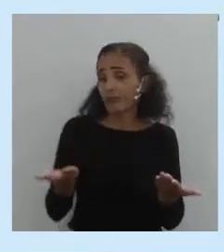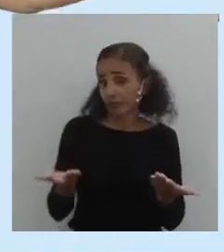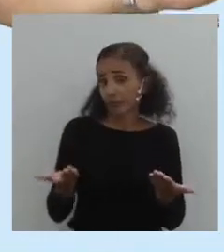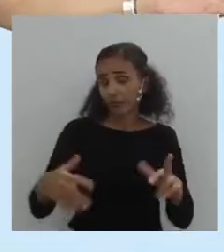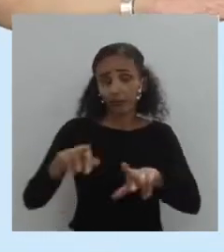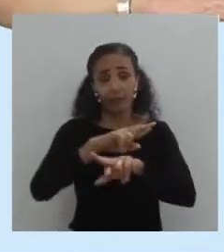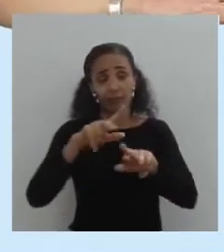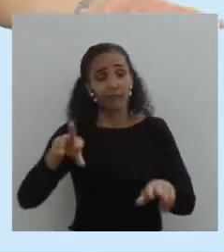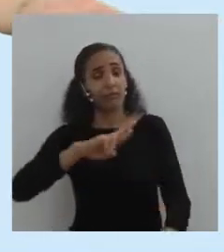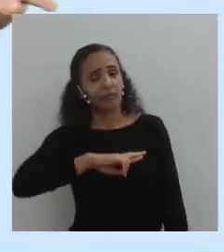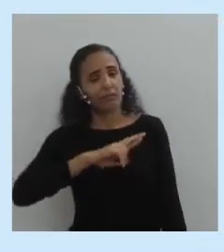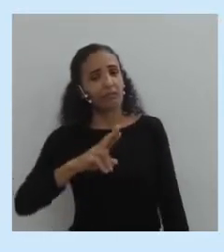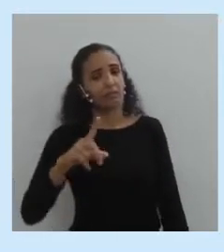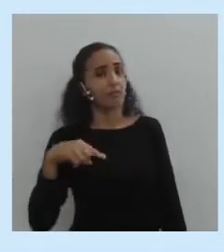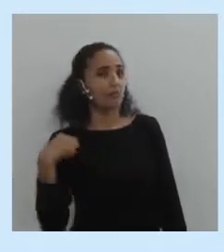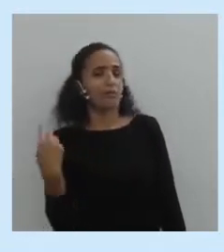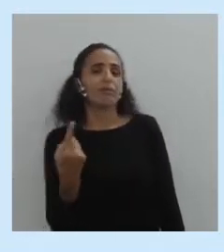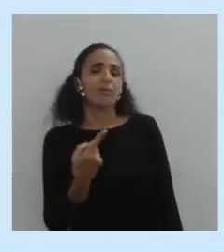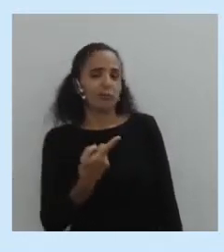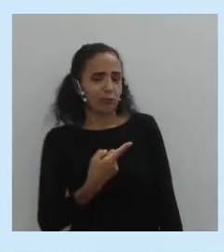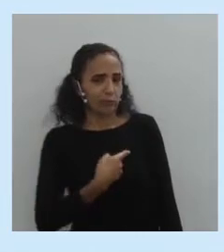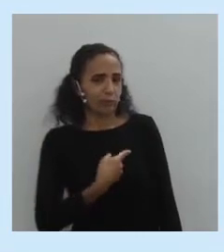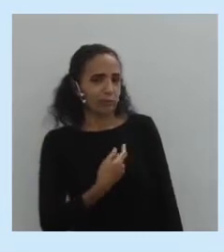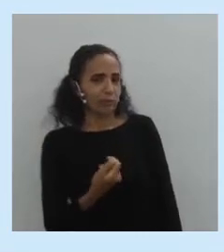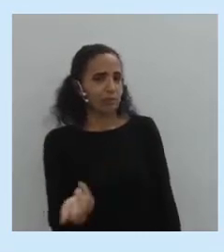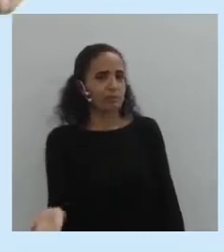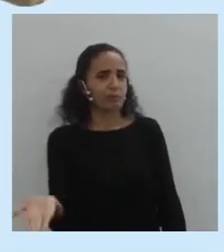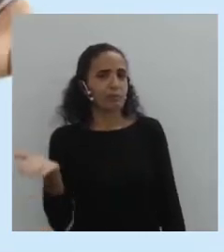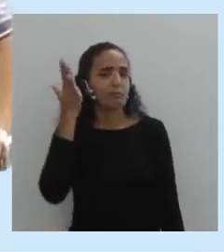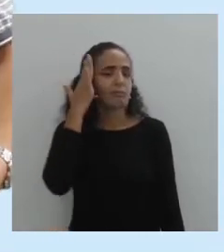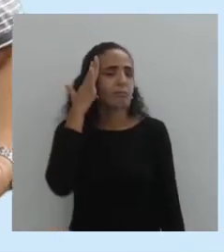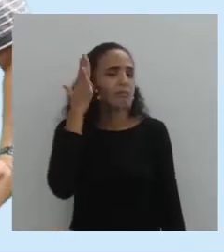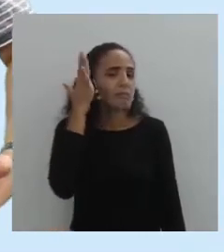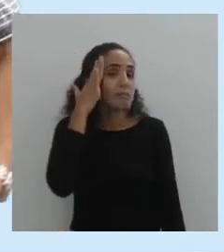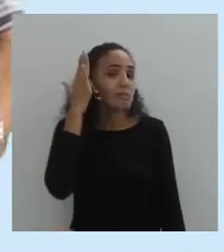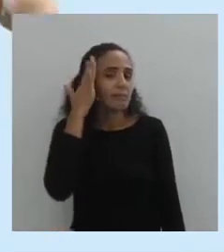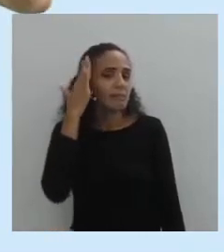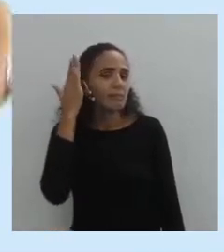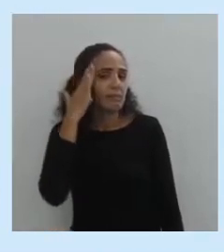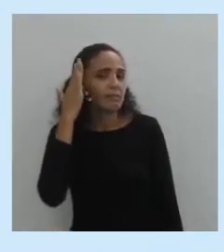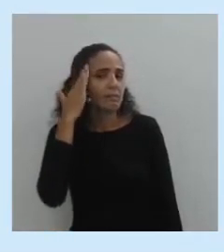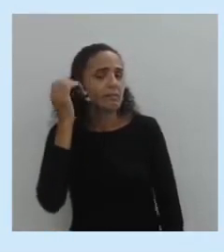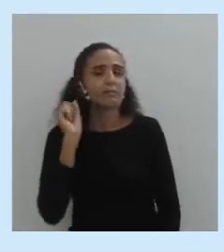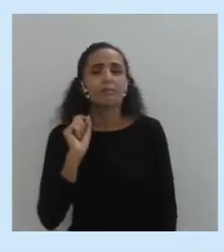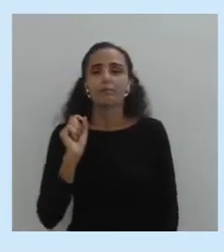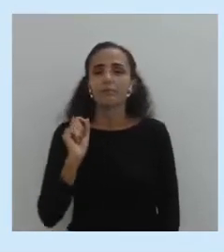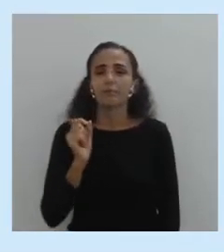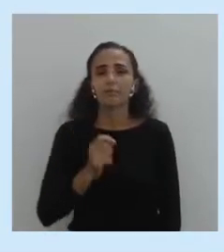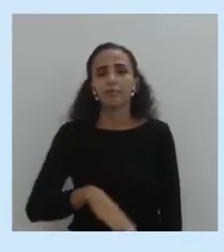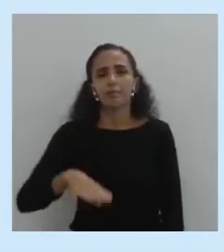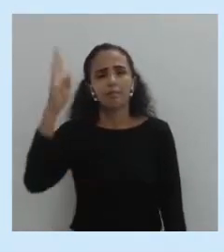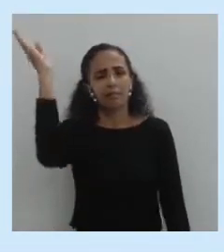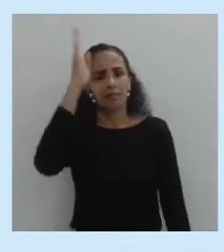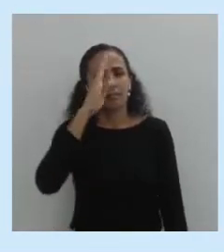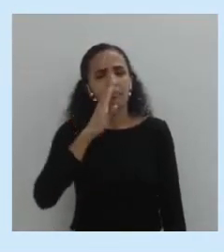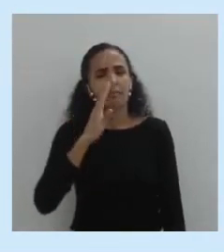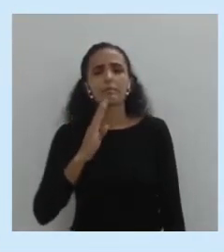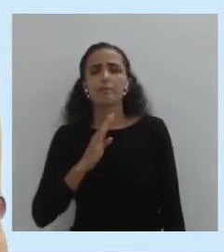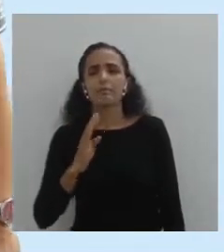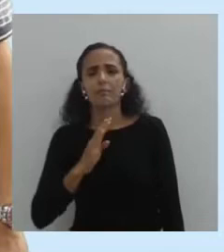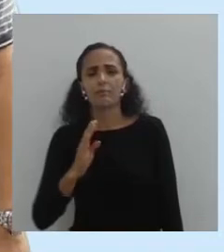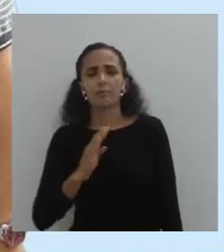tal diversidade, nós só podemos pensar e entender e concluir que o Estado é laico,